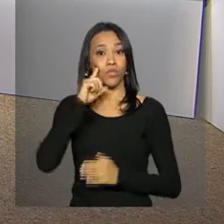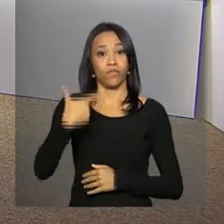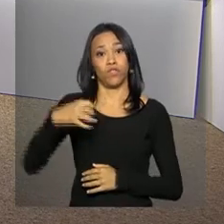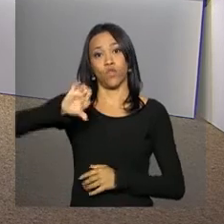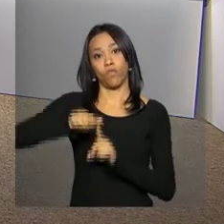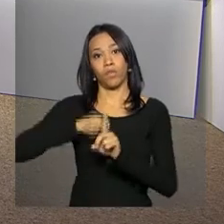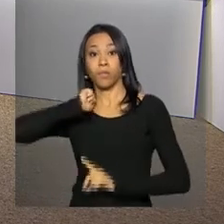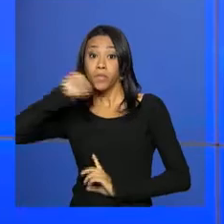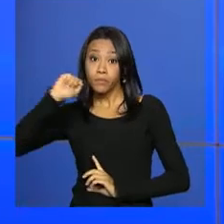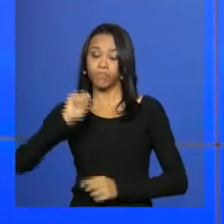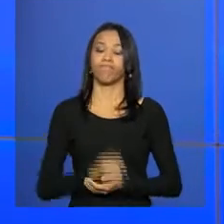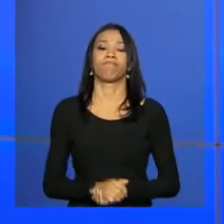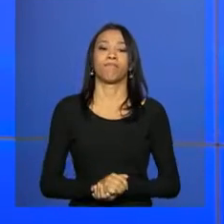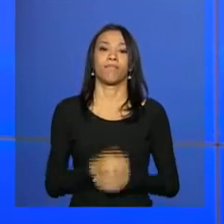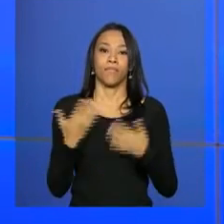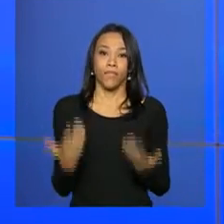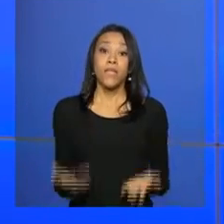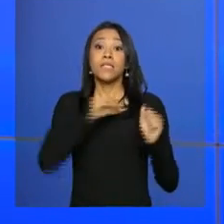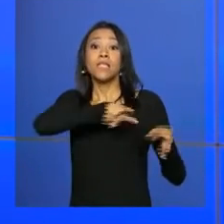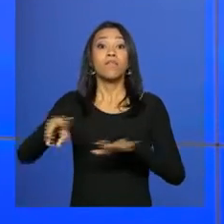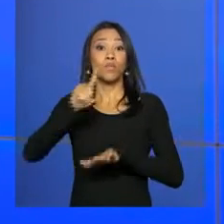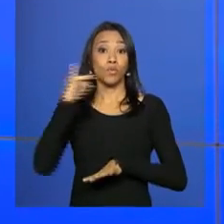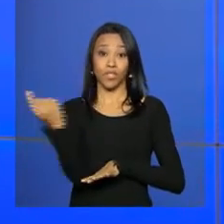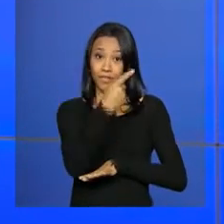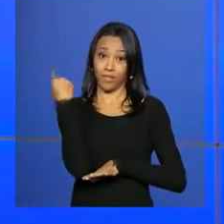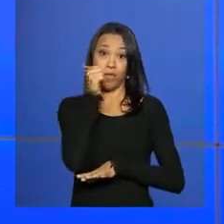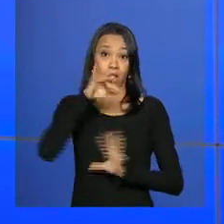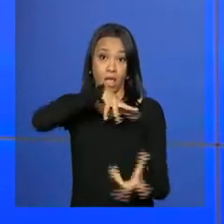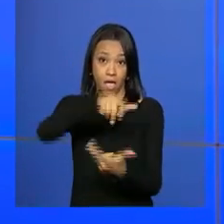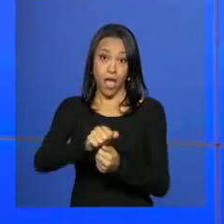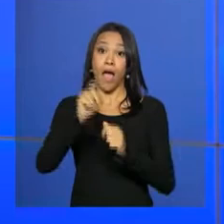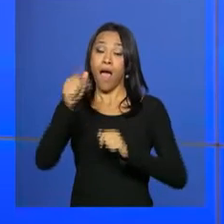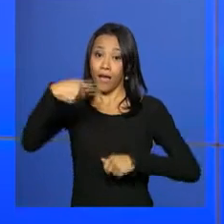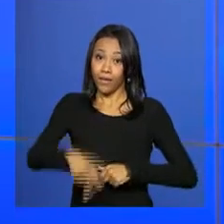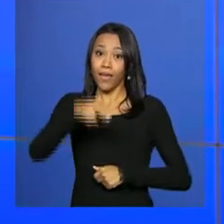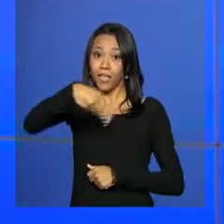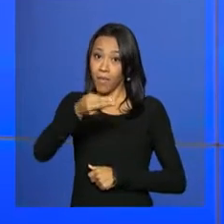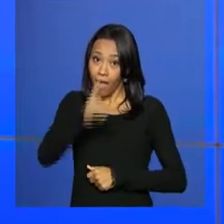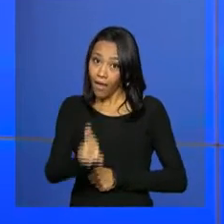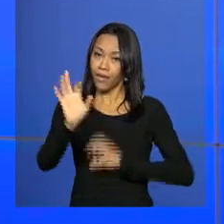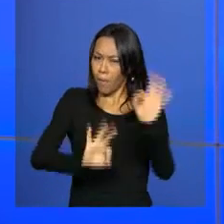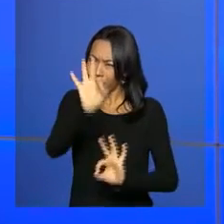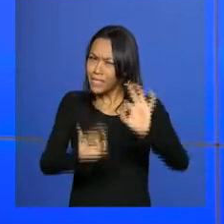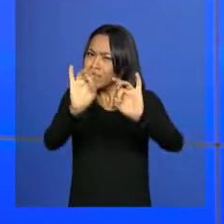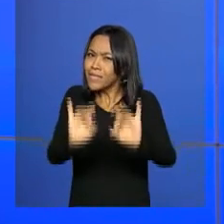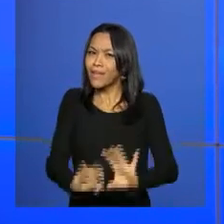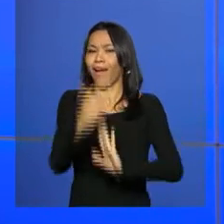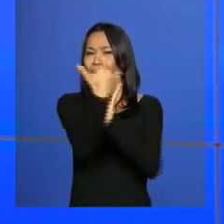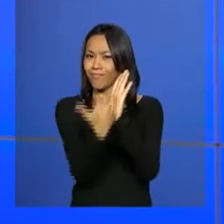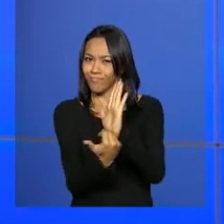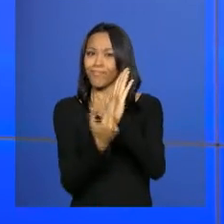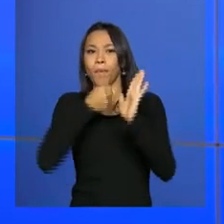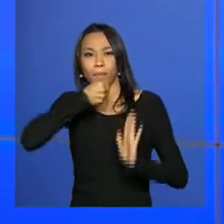de abril na semana do dia internacional da mulher a tv nbr preparou edições especiais do programa nbr